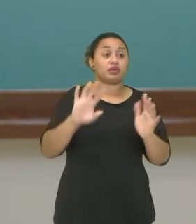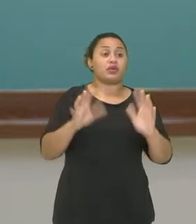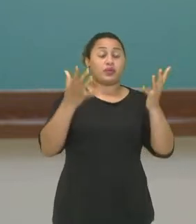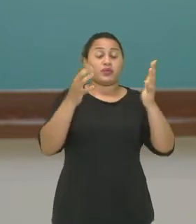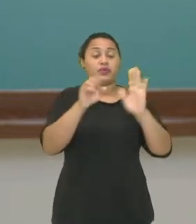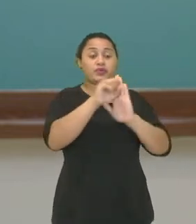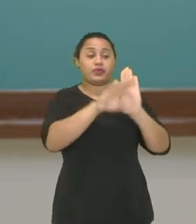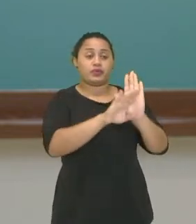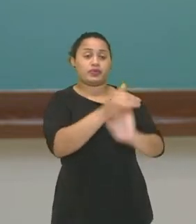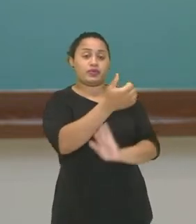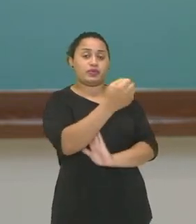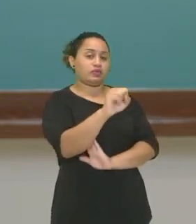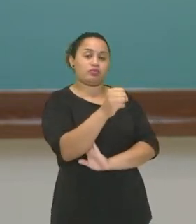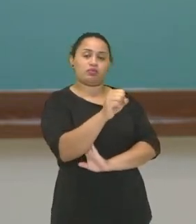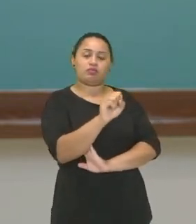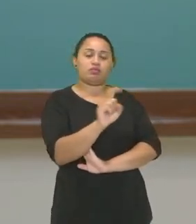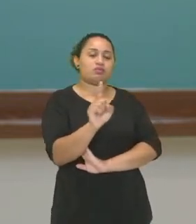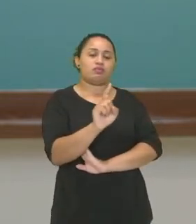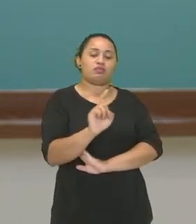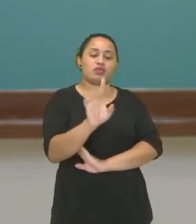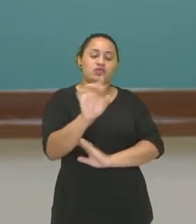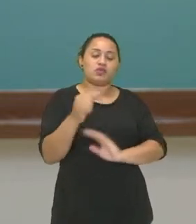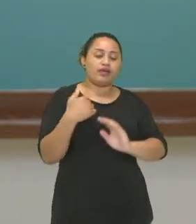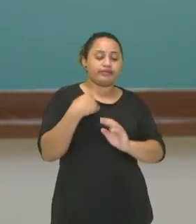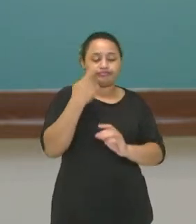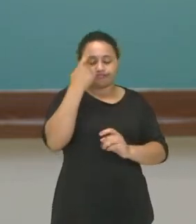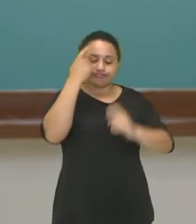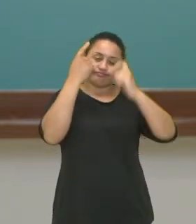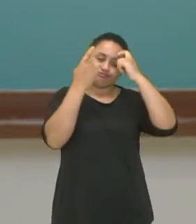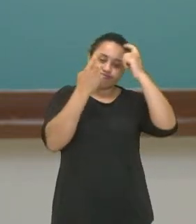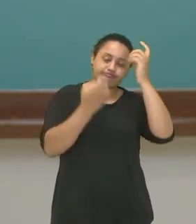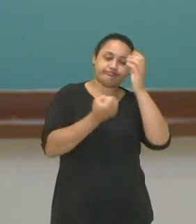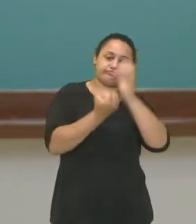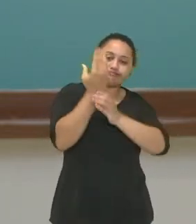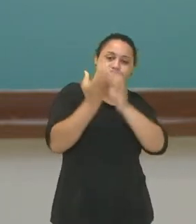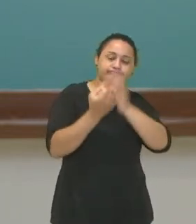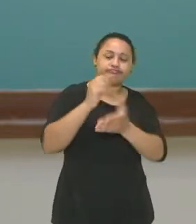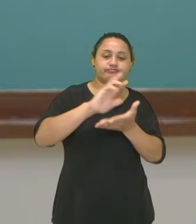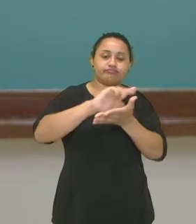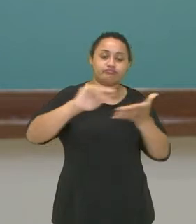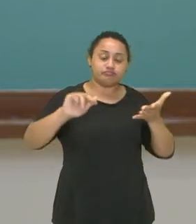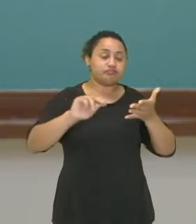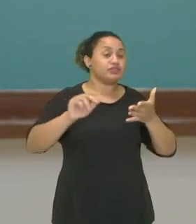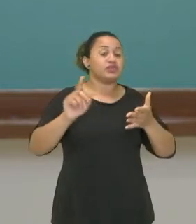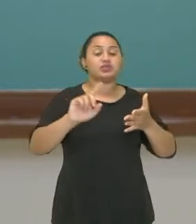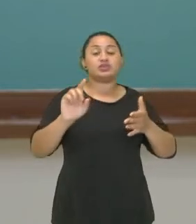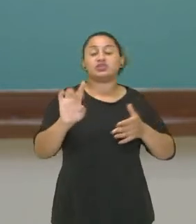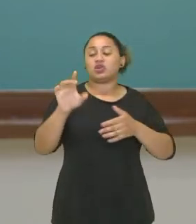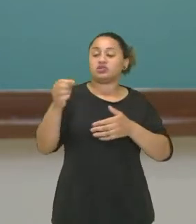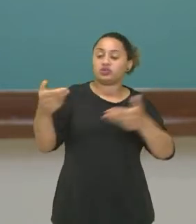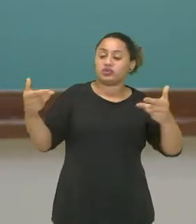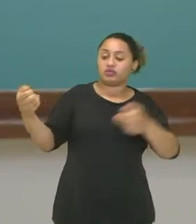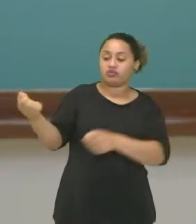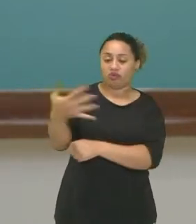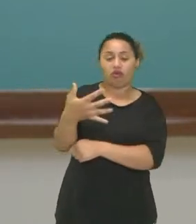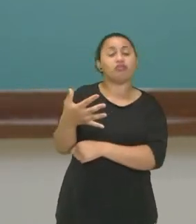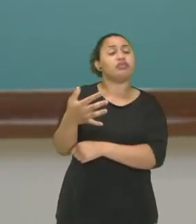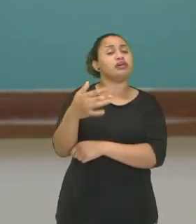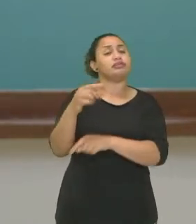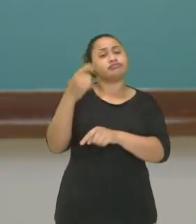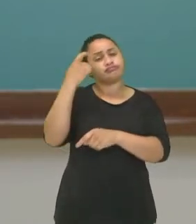XVIII não foram apenas as invenções, não foram apenas as inovações e o